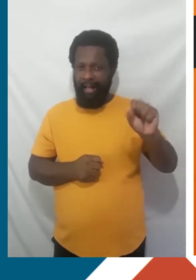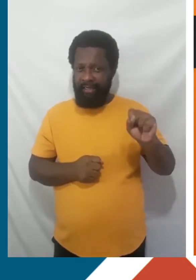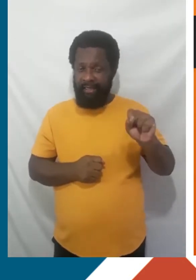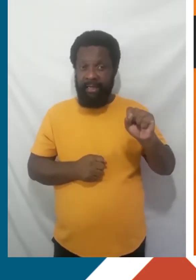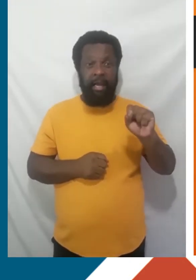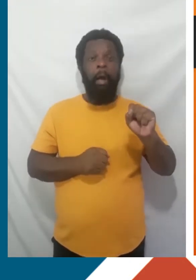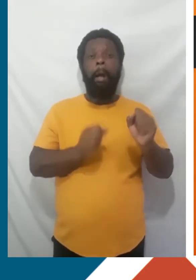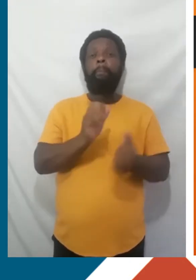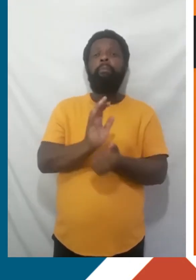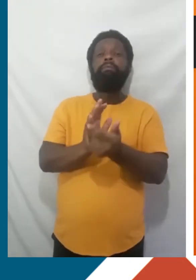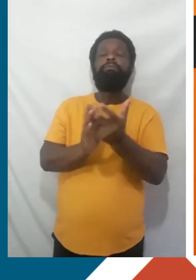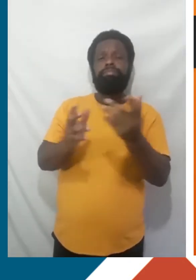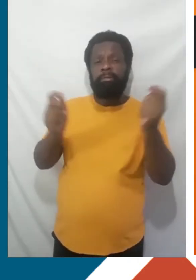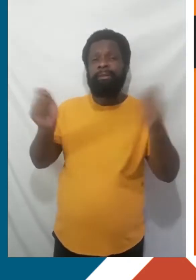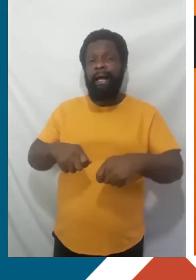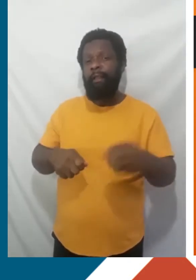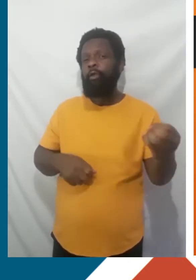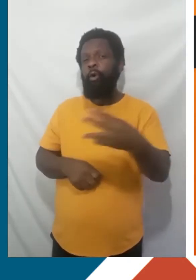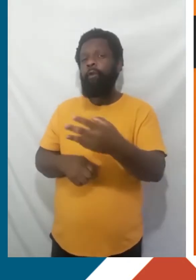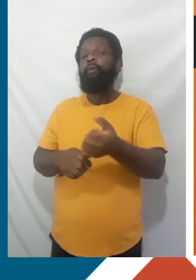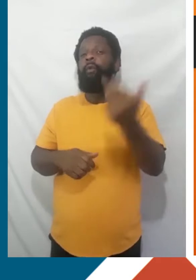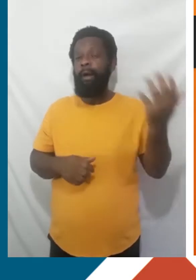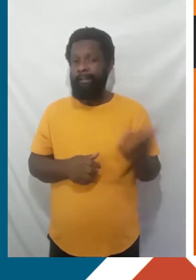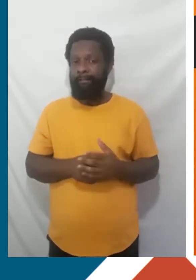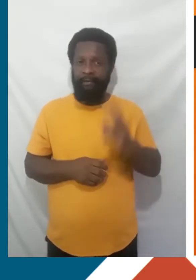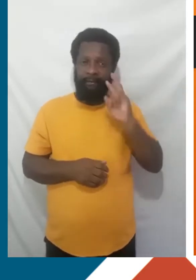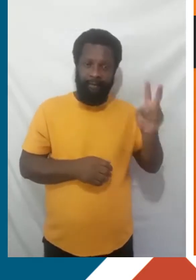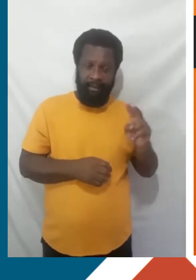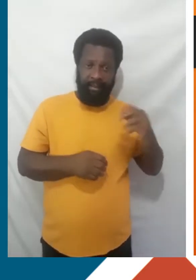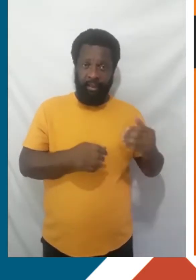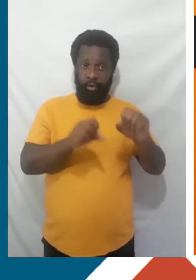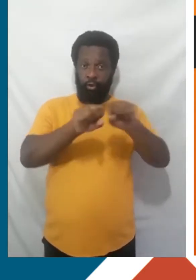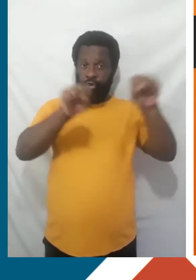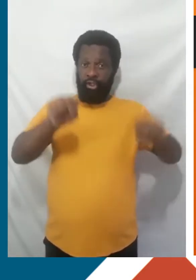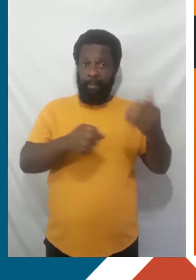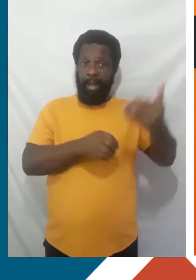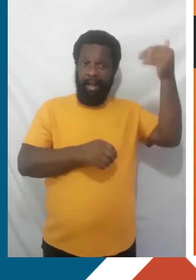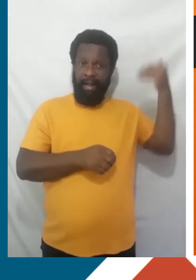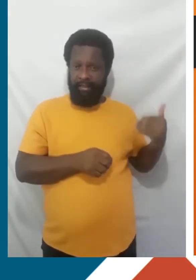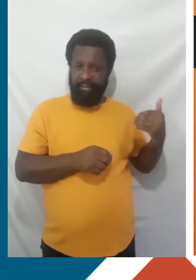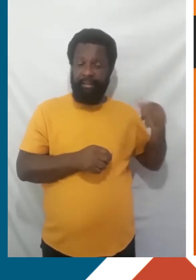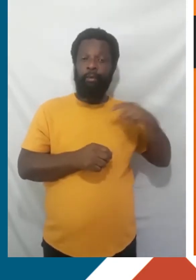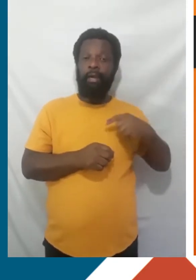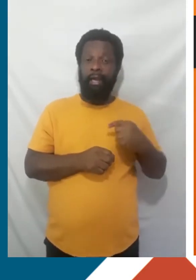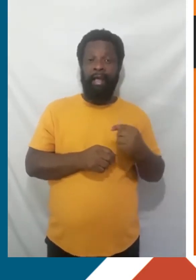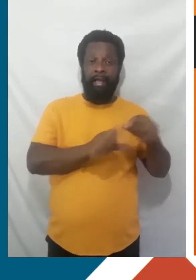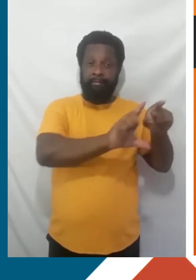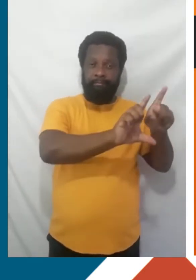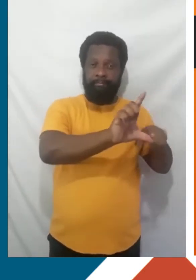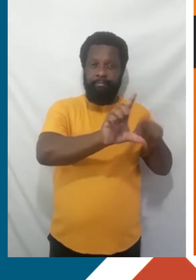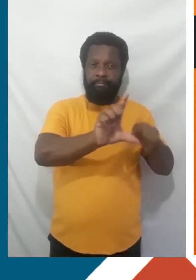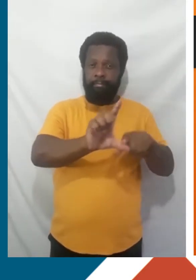adicionais seriam obtidas? Então, temos aqui o sistema anterior, o sistema antigo, composto